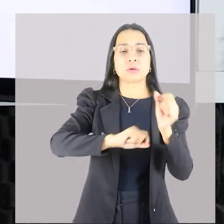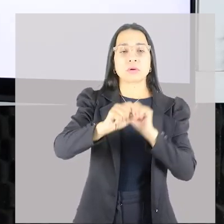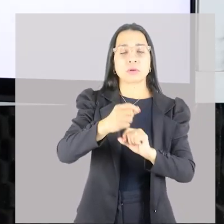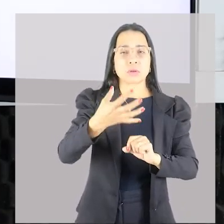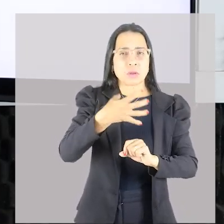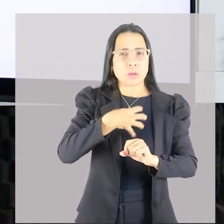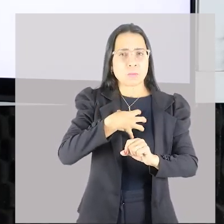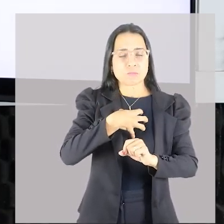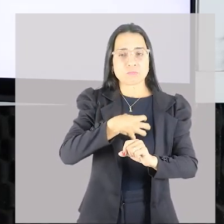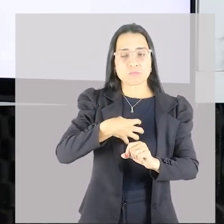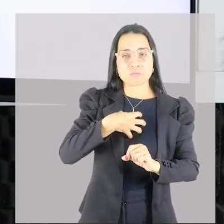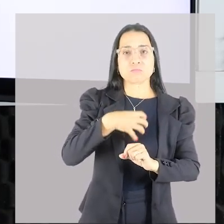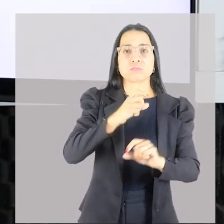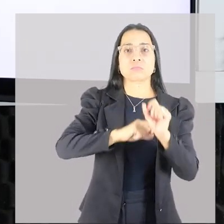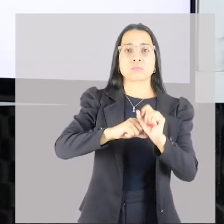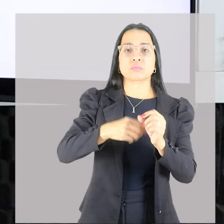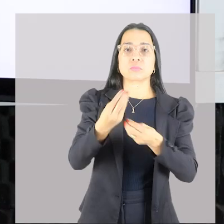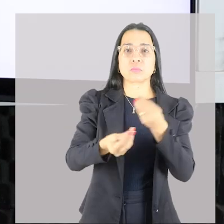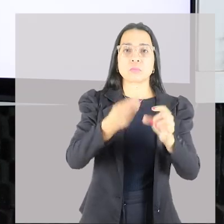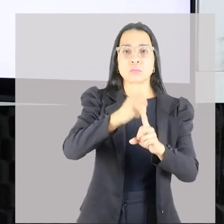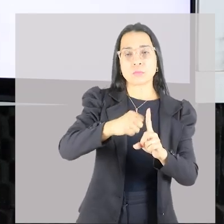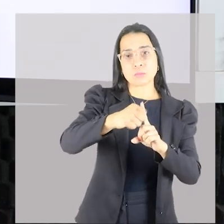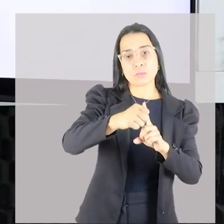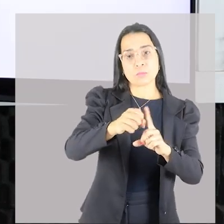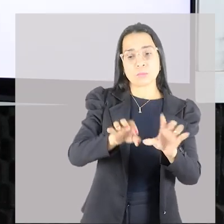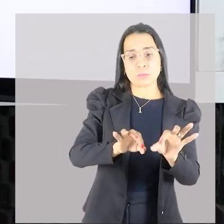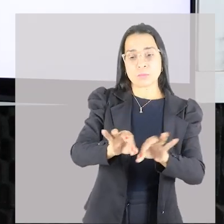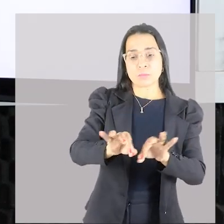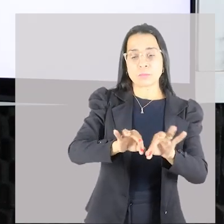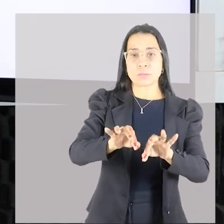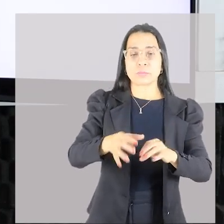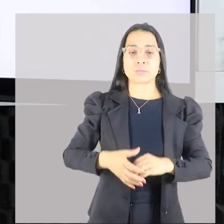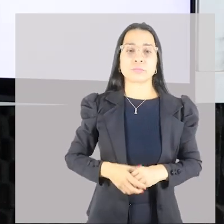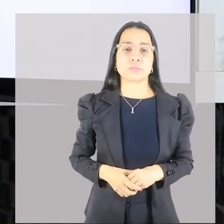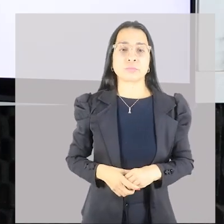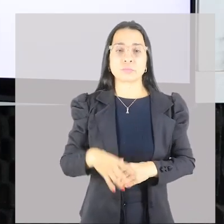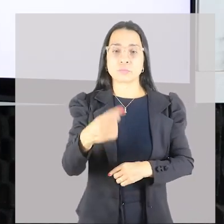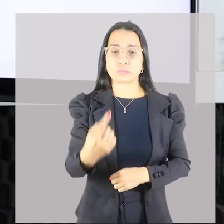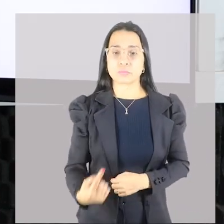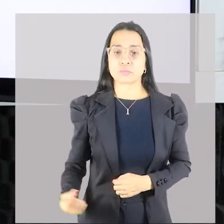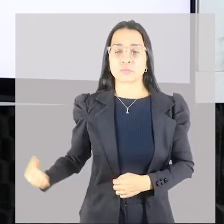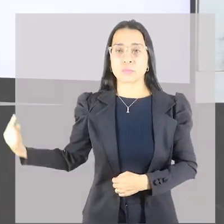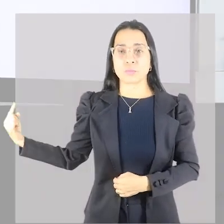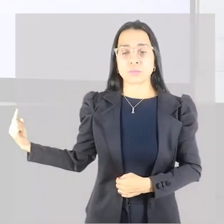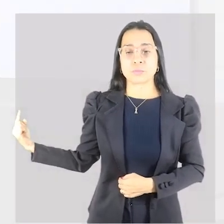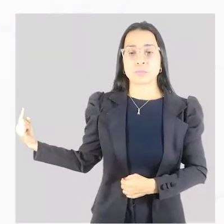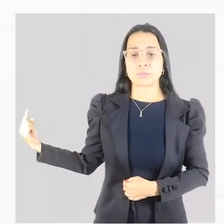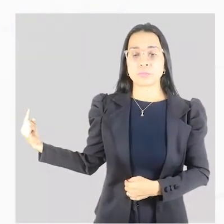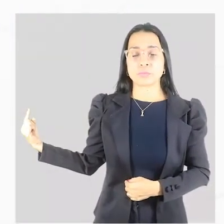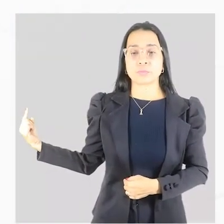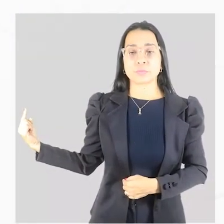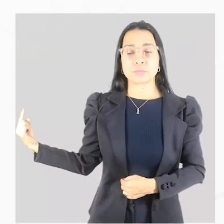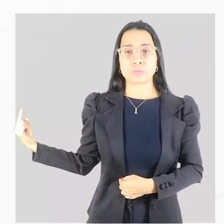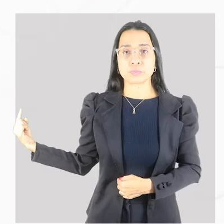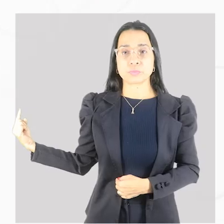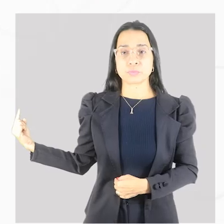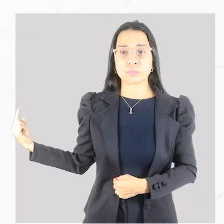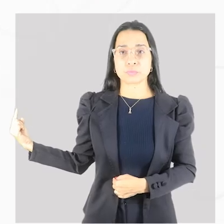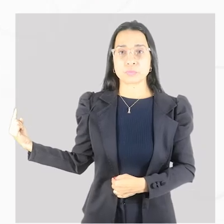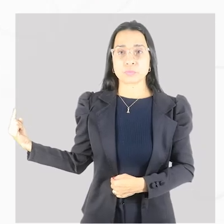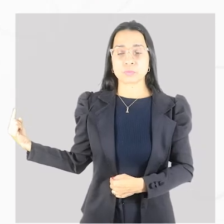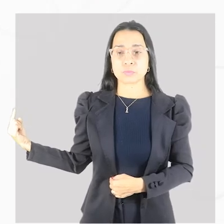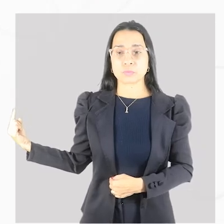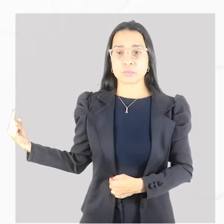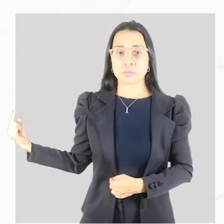social, na forma que a sociedade funciona. Os movimentos podem ter a forma política que tem